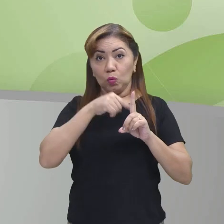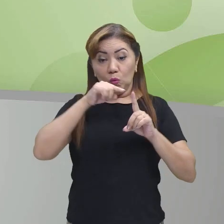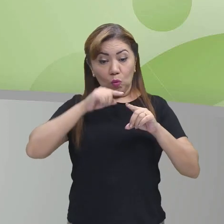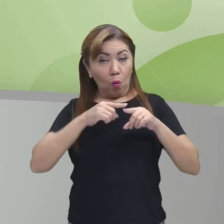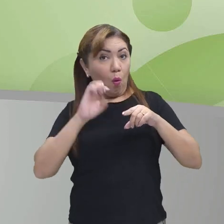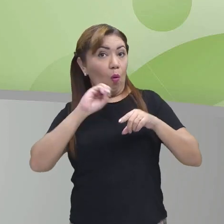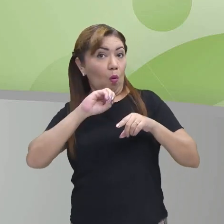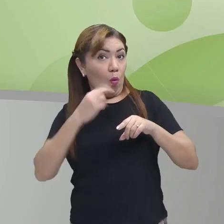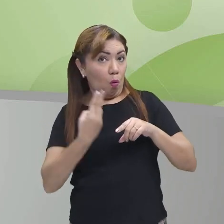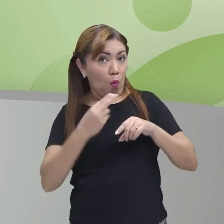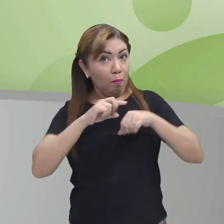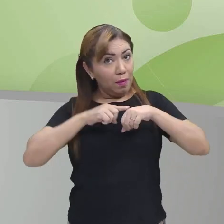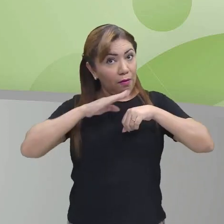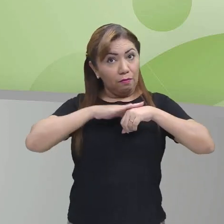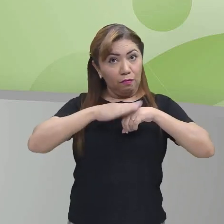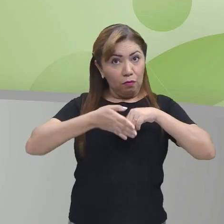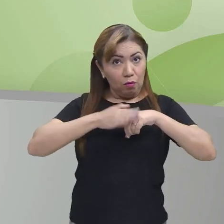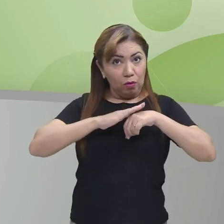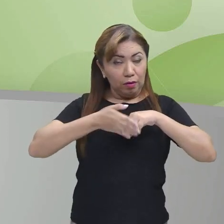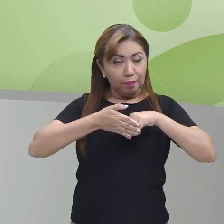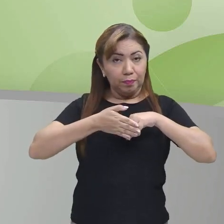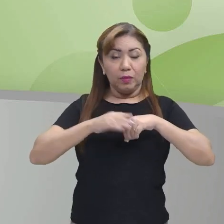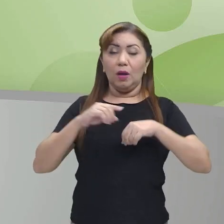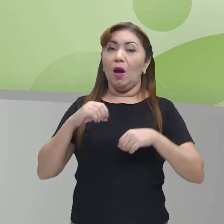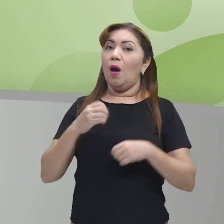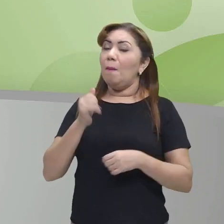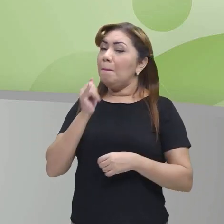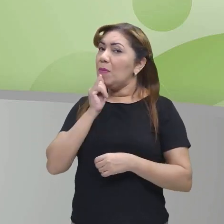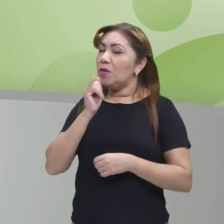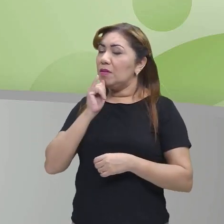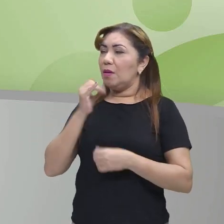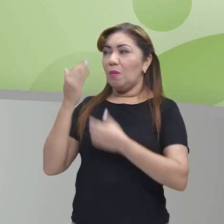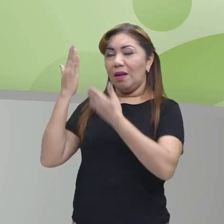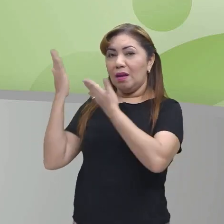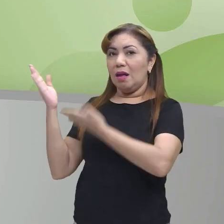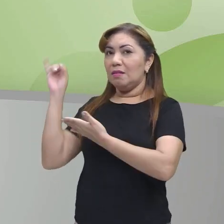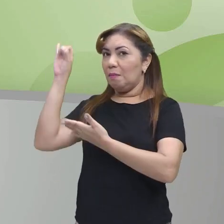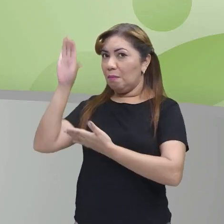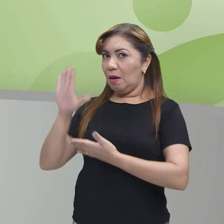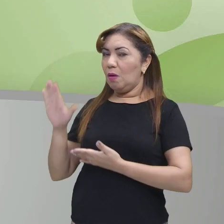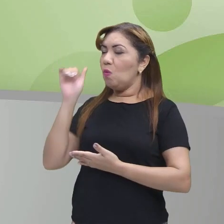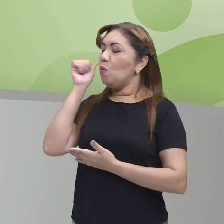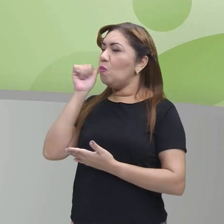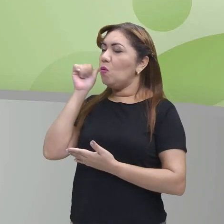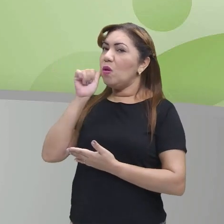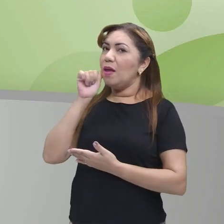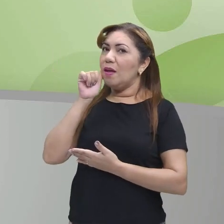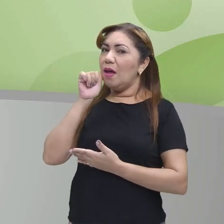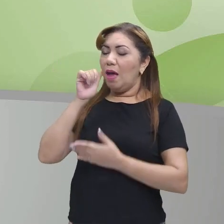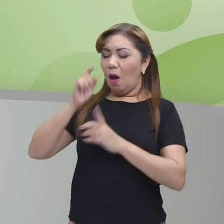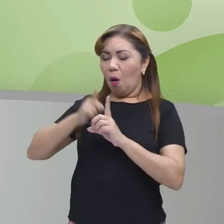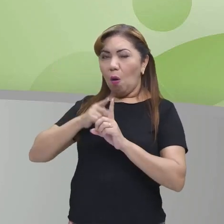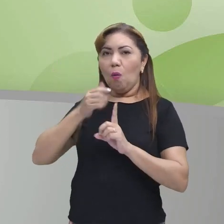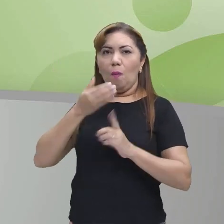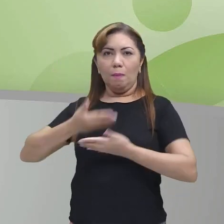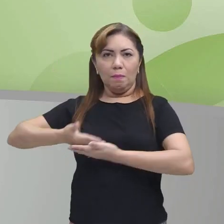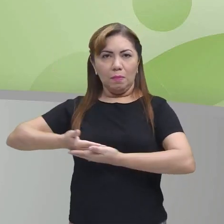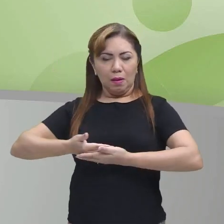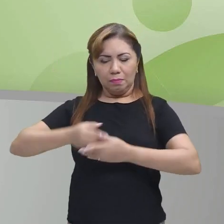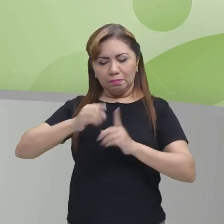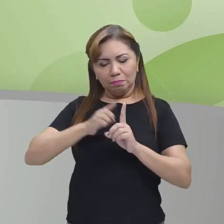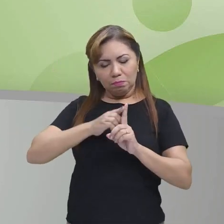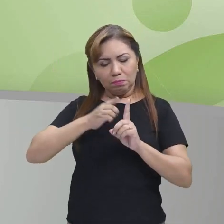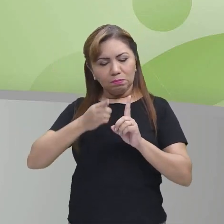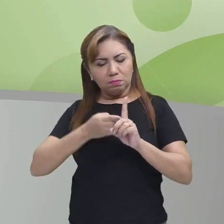pode ver aqui nessa imagem. O bebê se desenvolve dentro da barriga ali, do útero, e ele vai